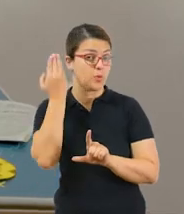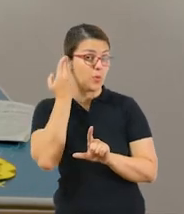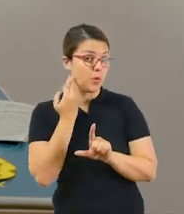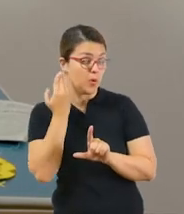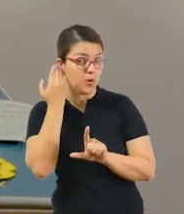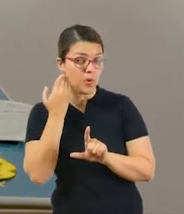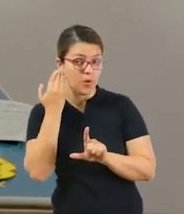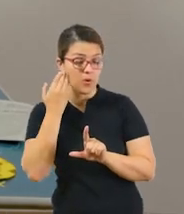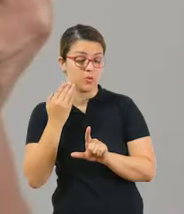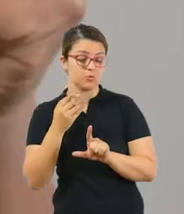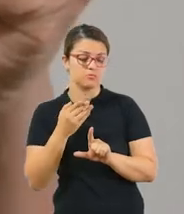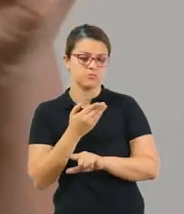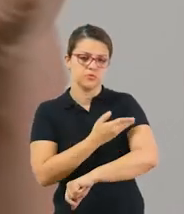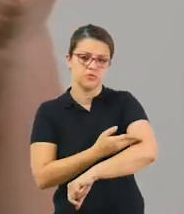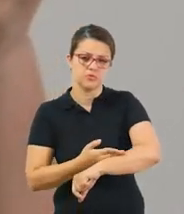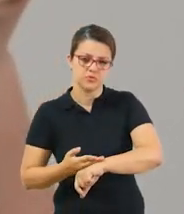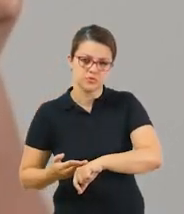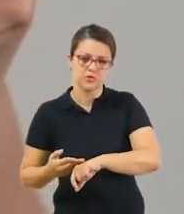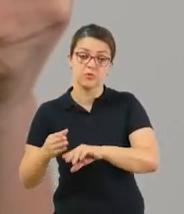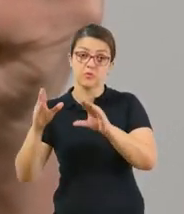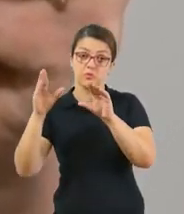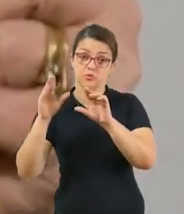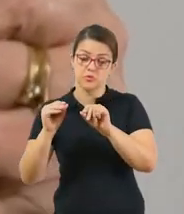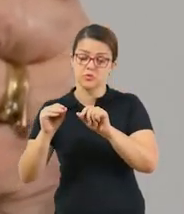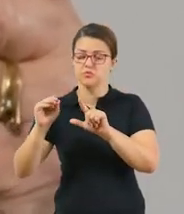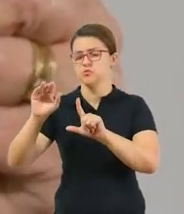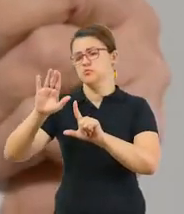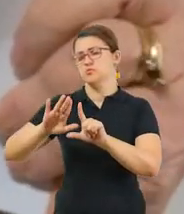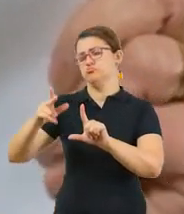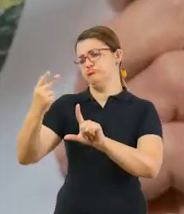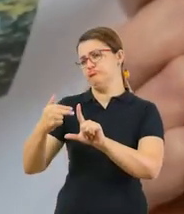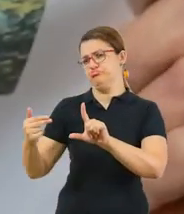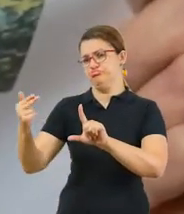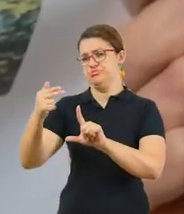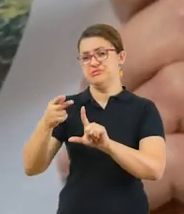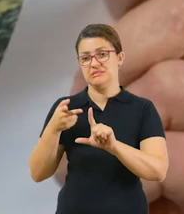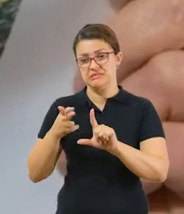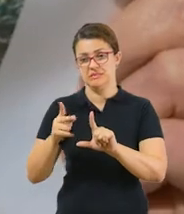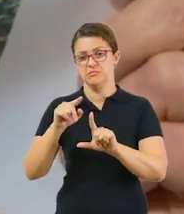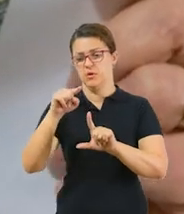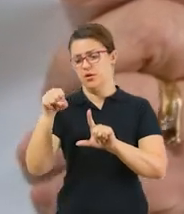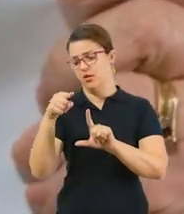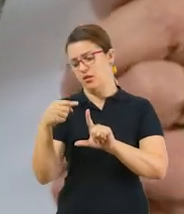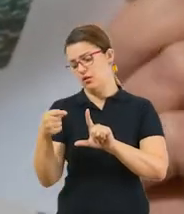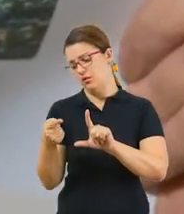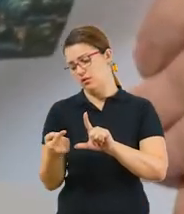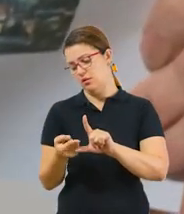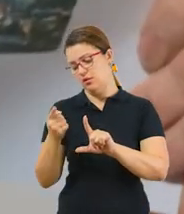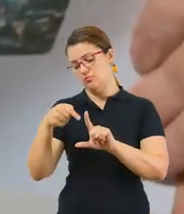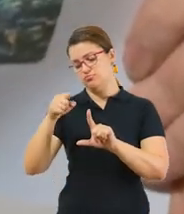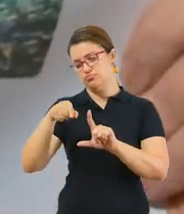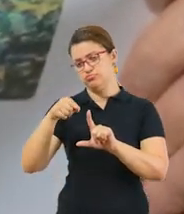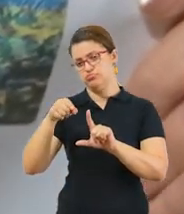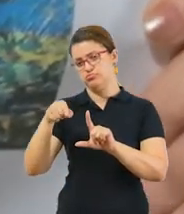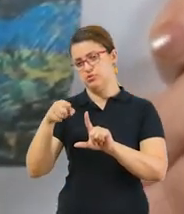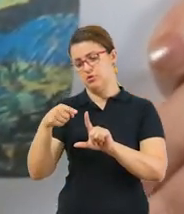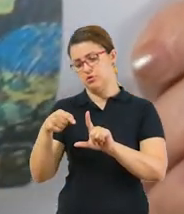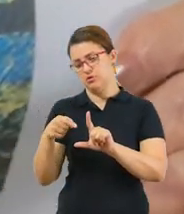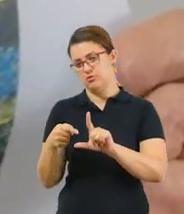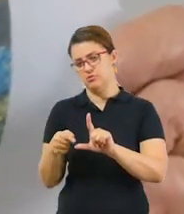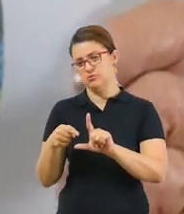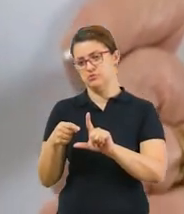natureza a noite sempre também usando esse círculo fazendo-se sempre